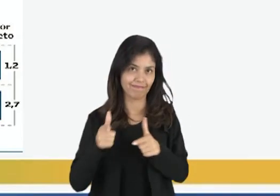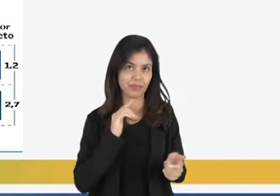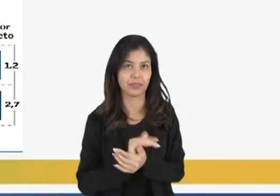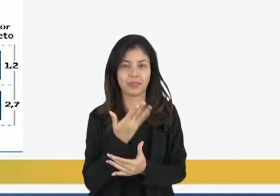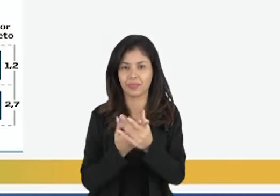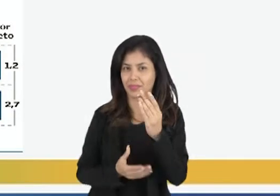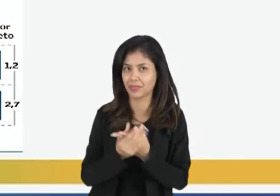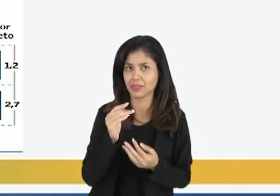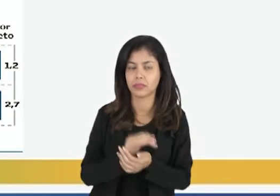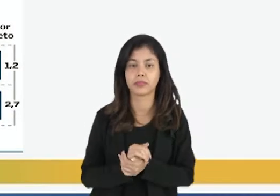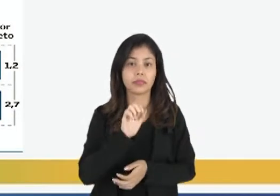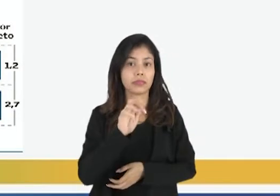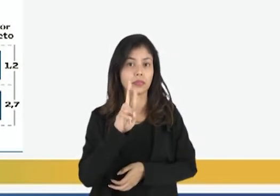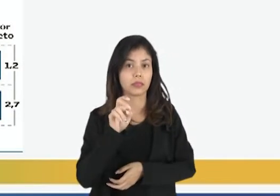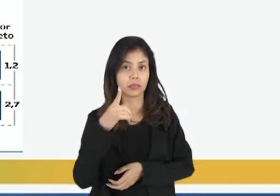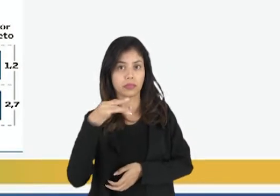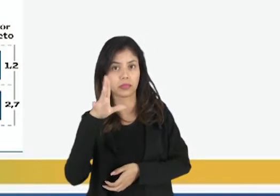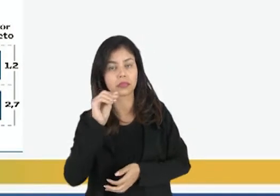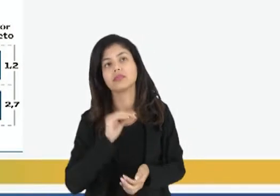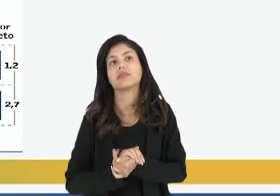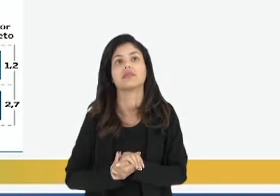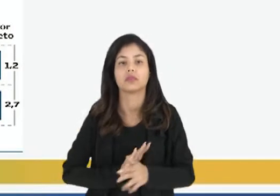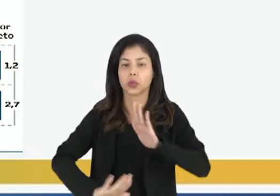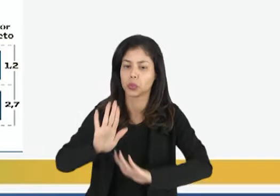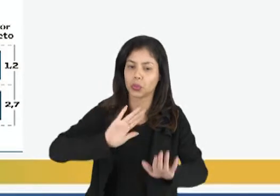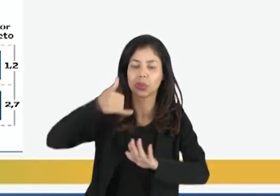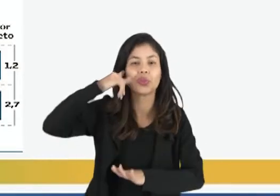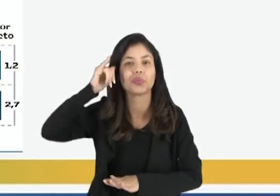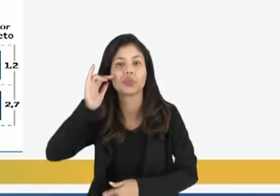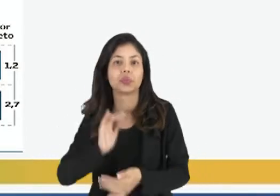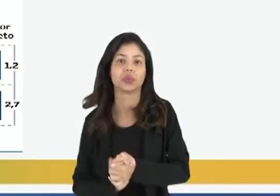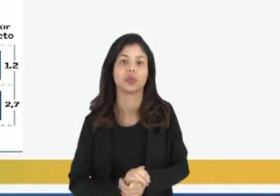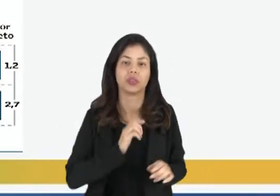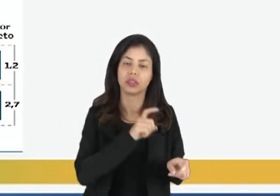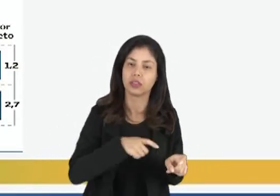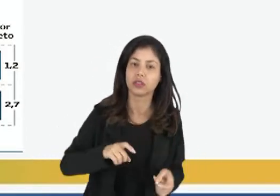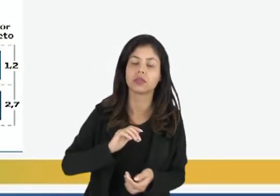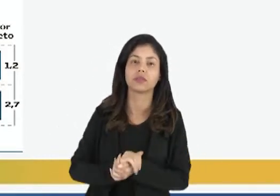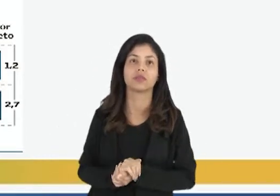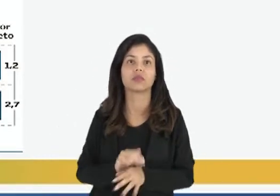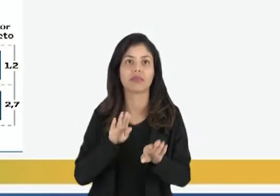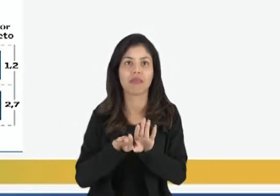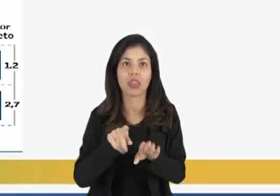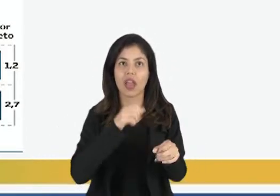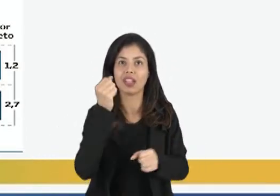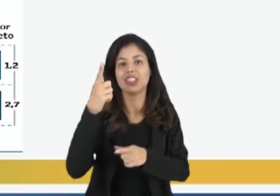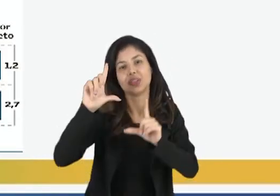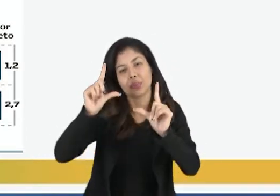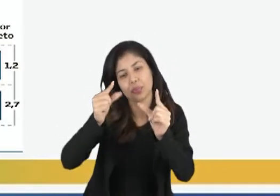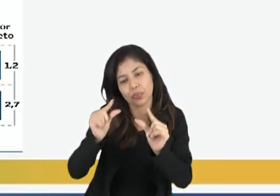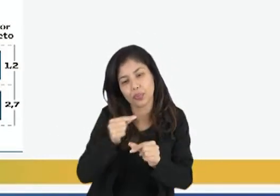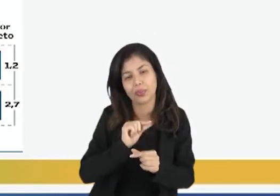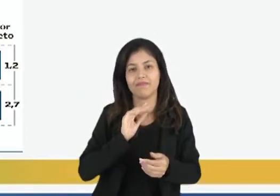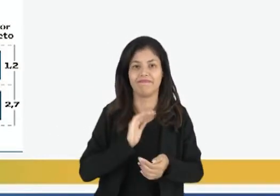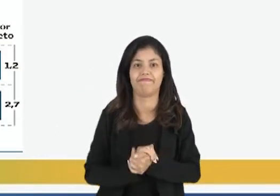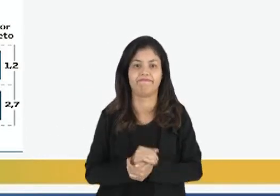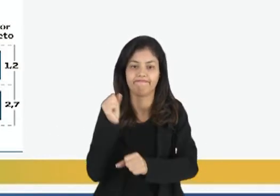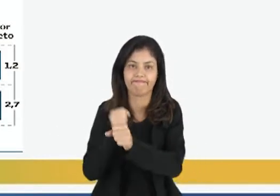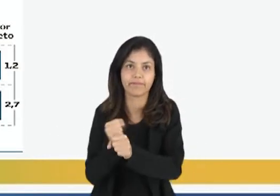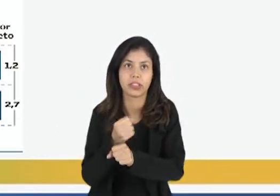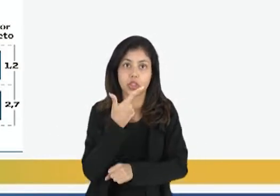de obra na agropecuária diminui ano a ano. Então, se nós olharmos a evolução